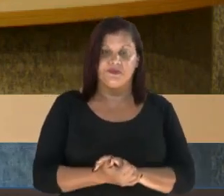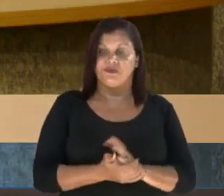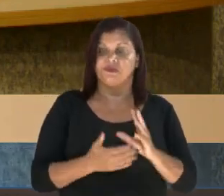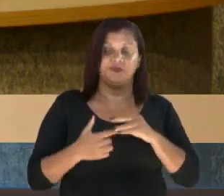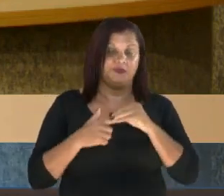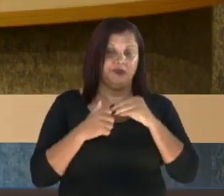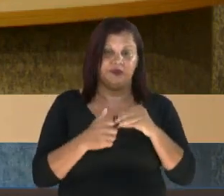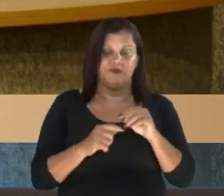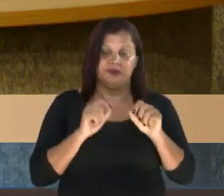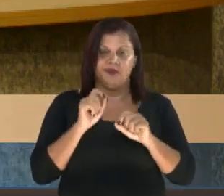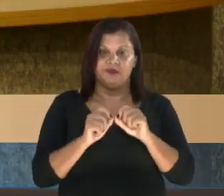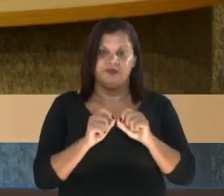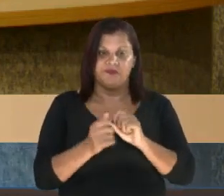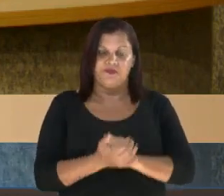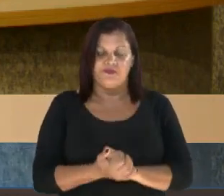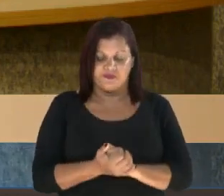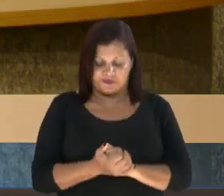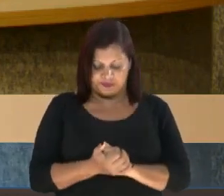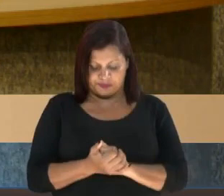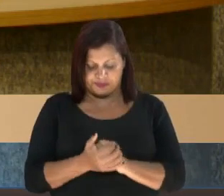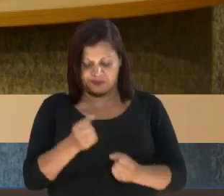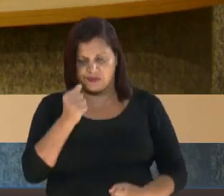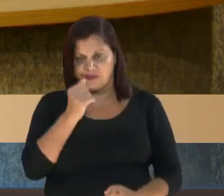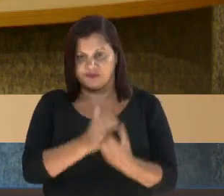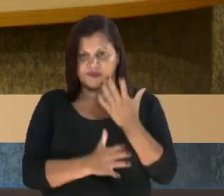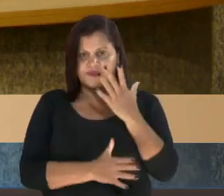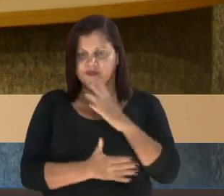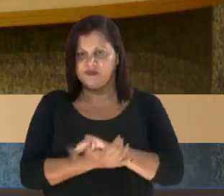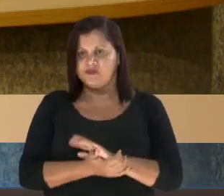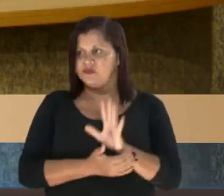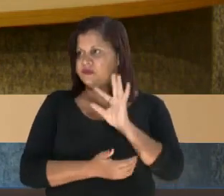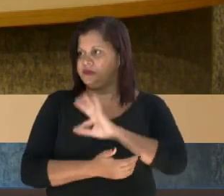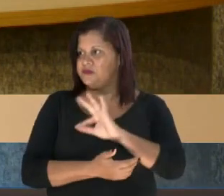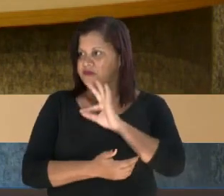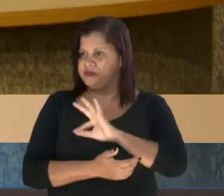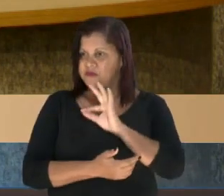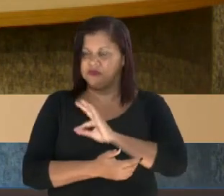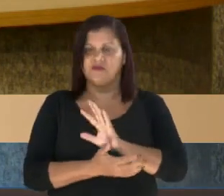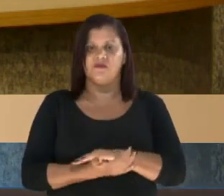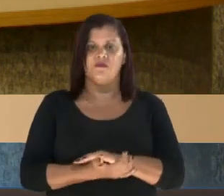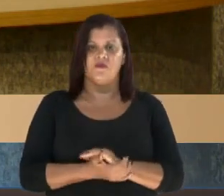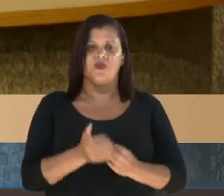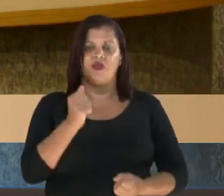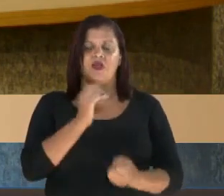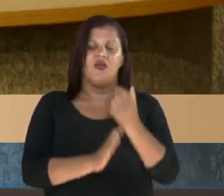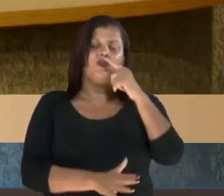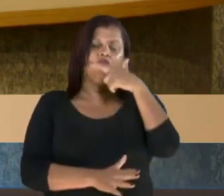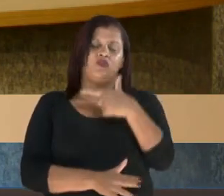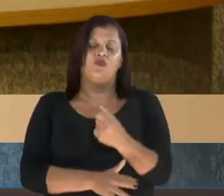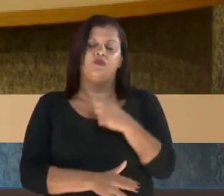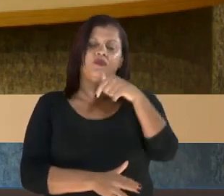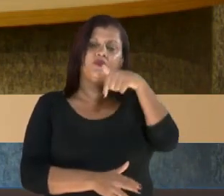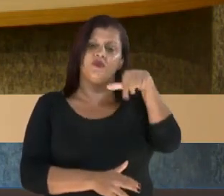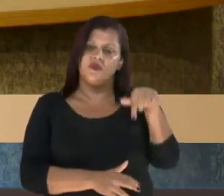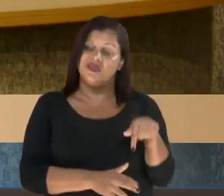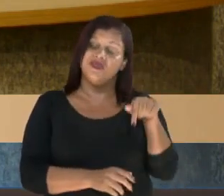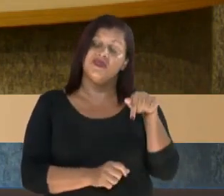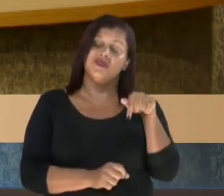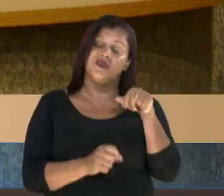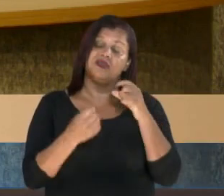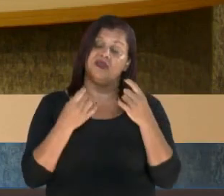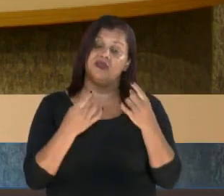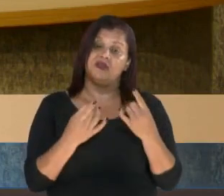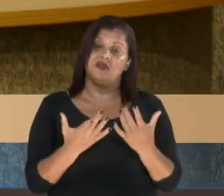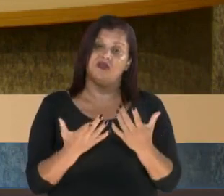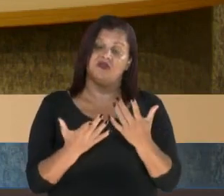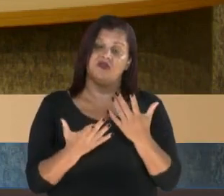desgastes é a questão da criação das faixas salariais criada em 2017 e que deixou né